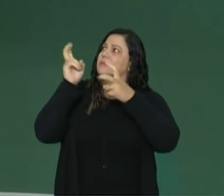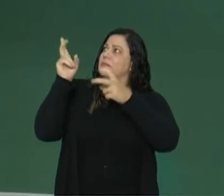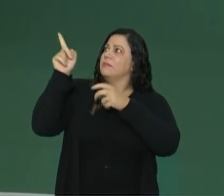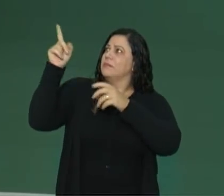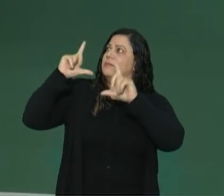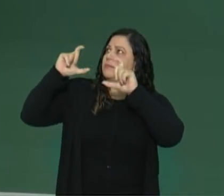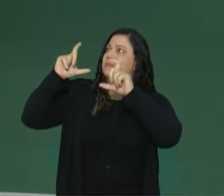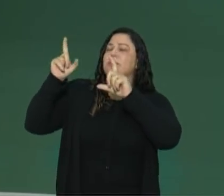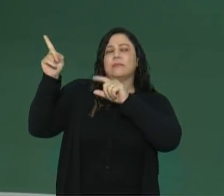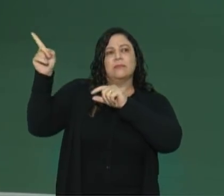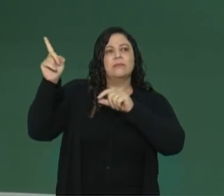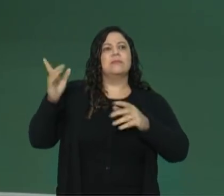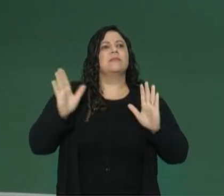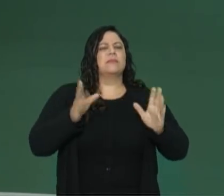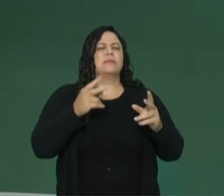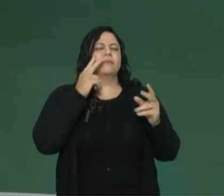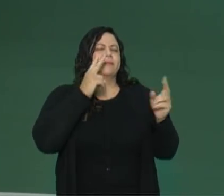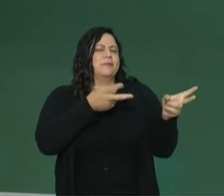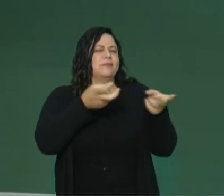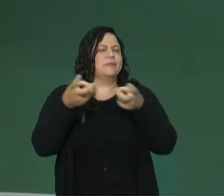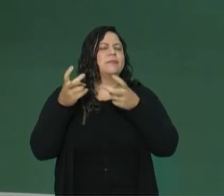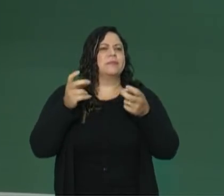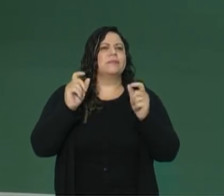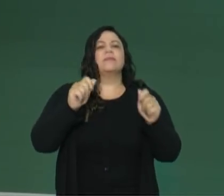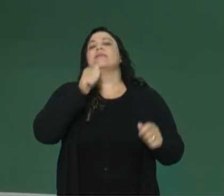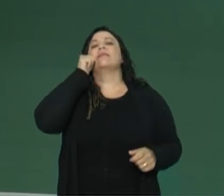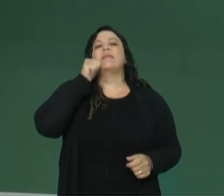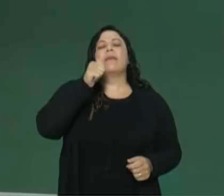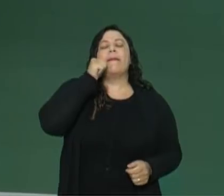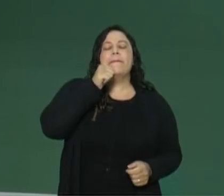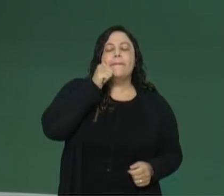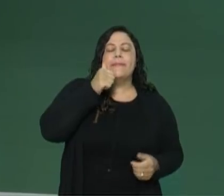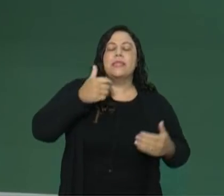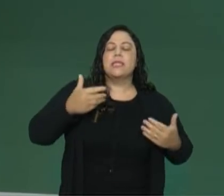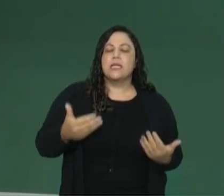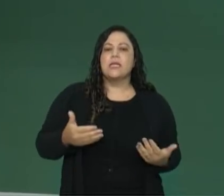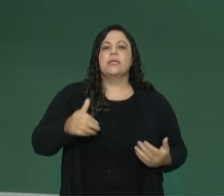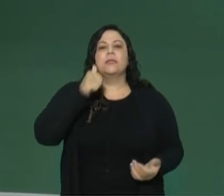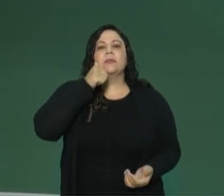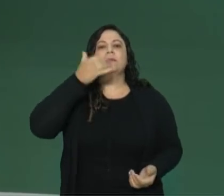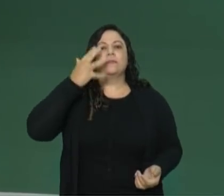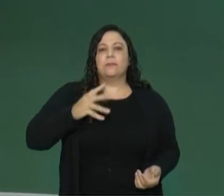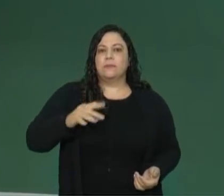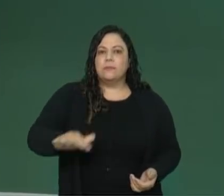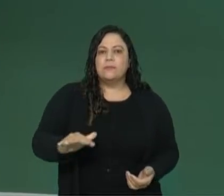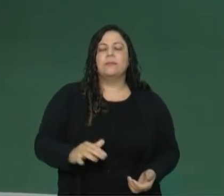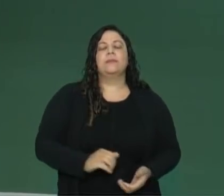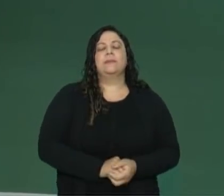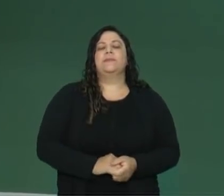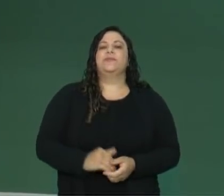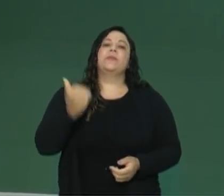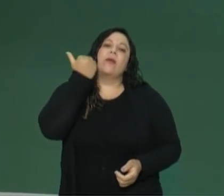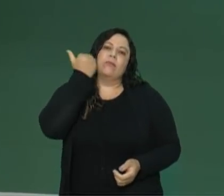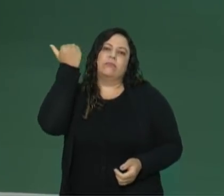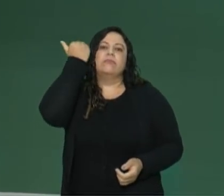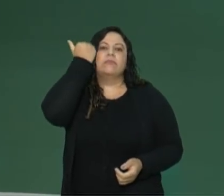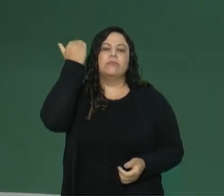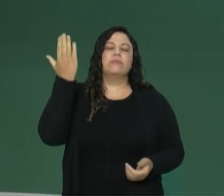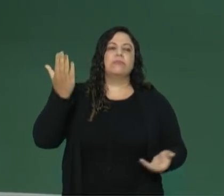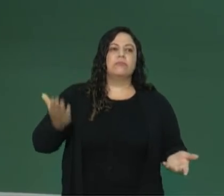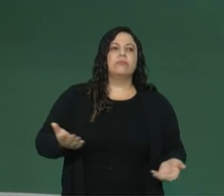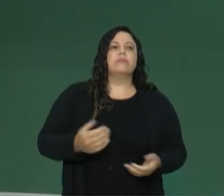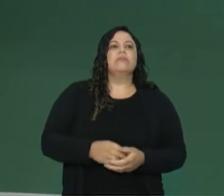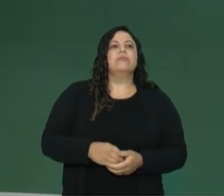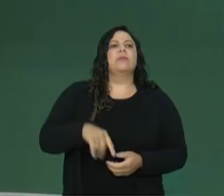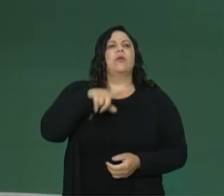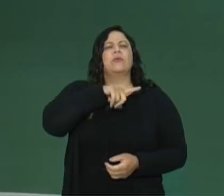nós não fizemos isso, temos uma garotinha, né? Então você tem aí uma criança, uma pré-adolescente talvez, e você